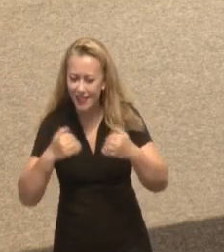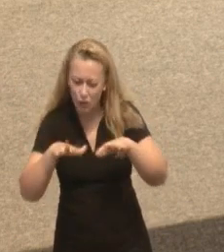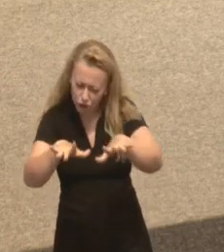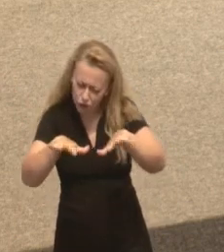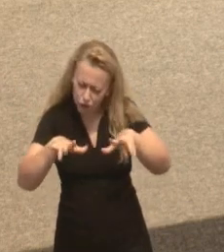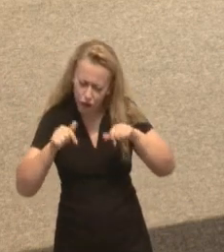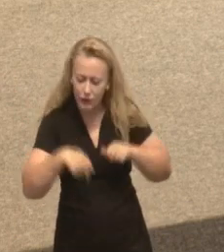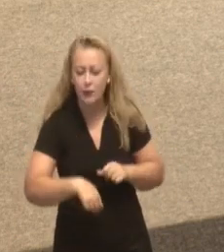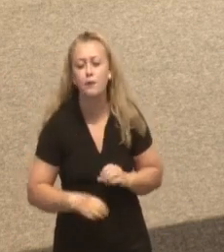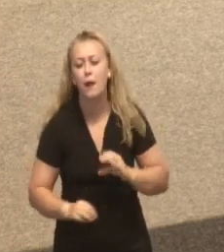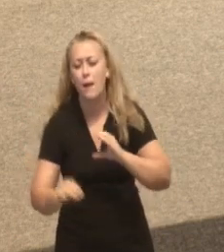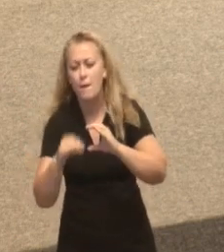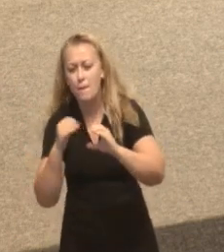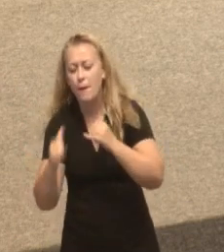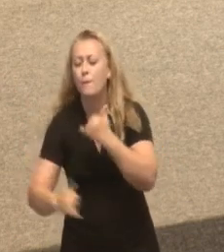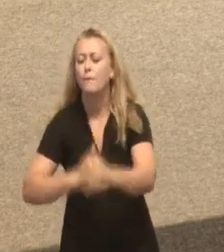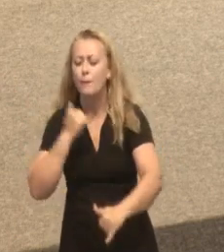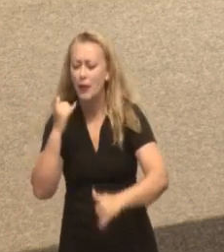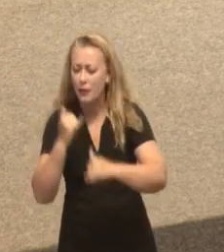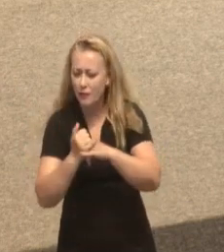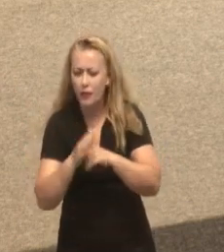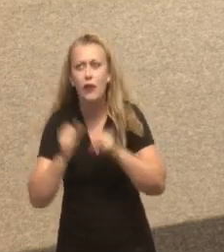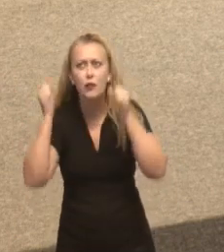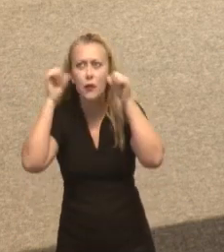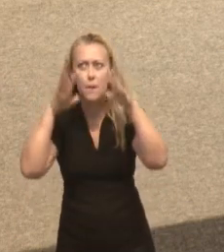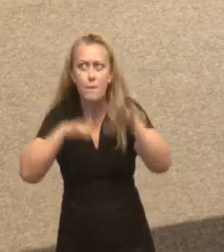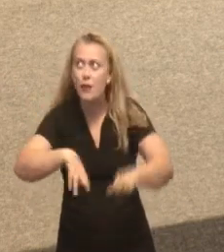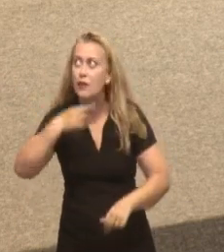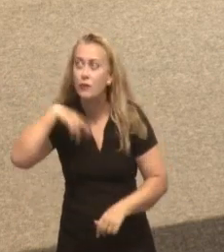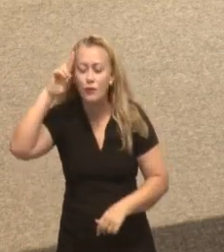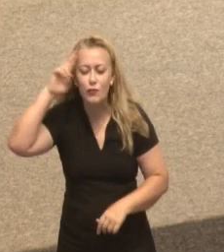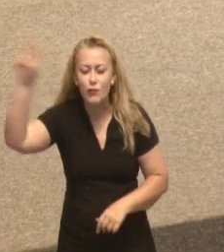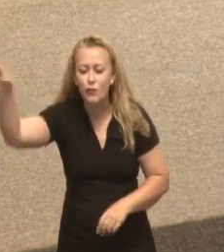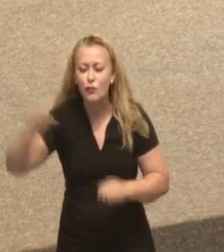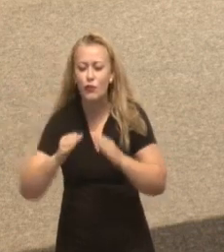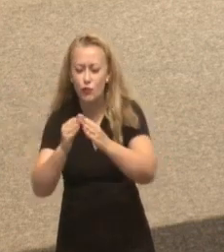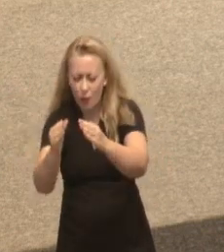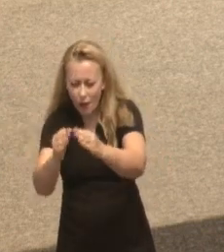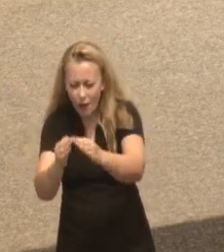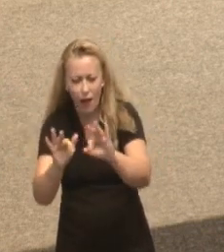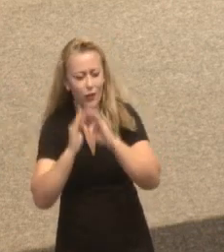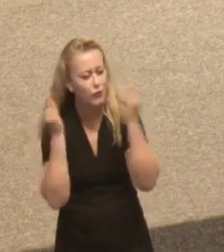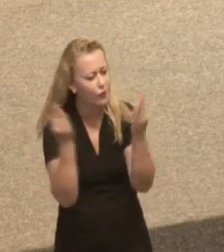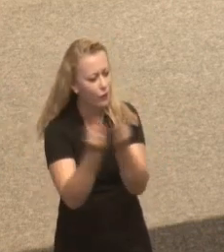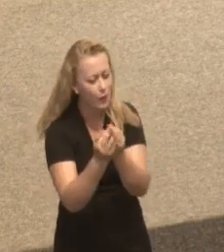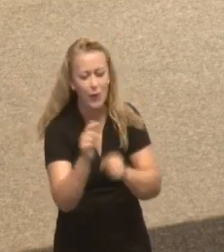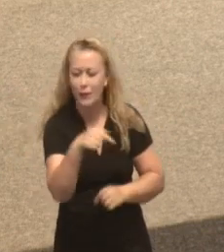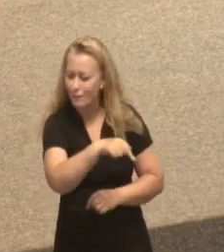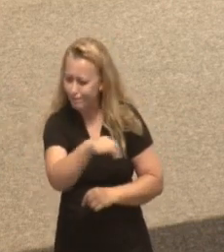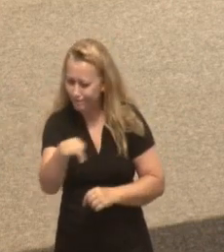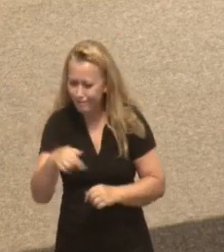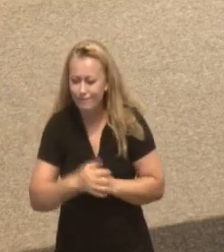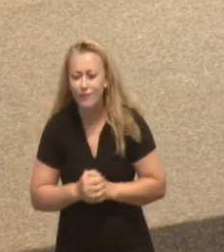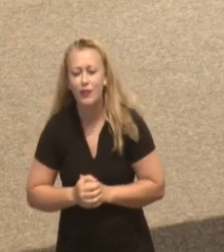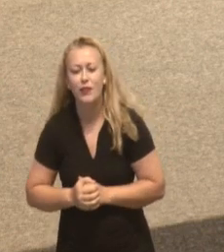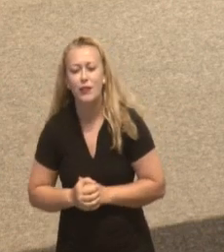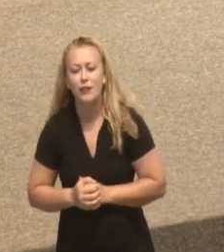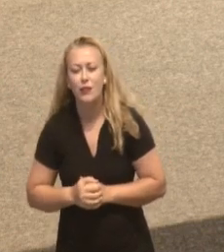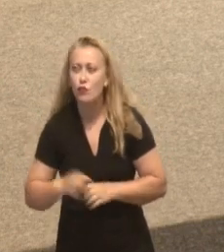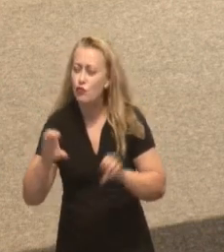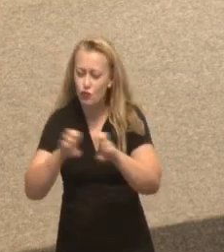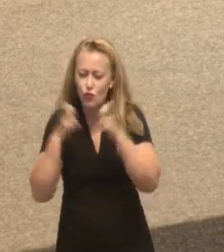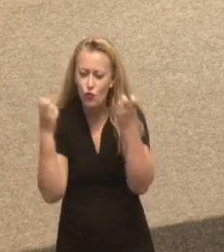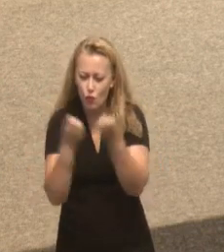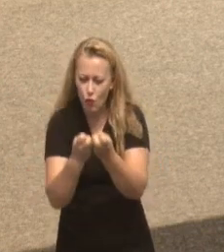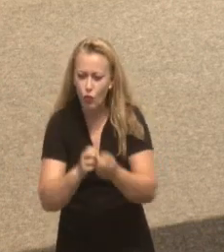pela internet, que a bênção do Senhor esteja sobre a sua casa, sobre a sua família, você que está prestigiando o culto, que o